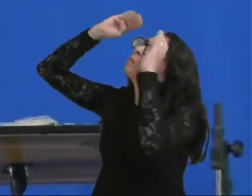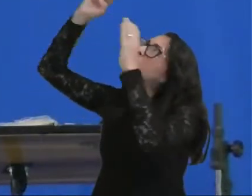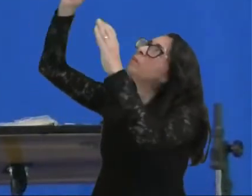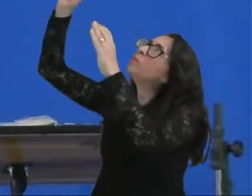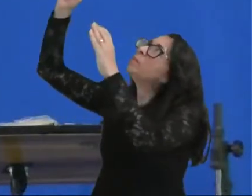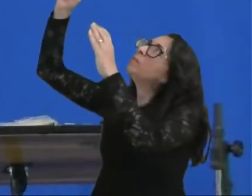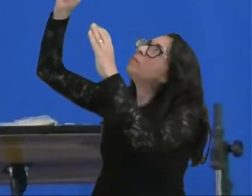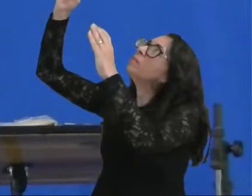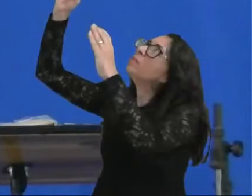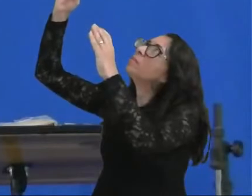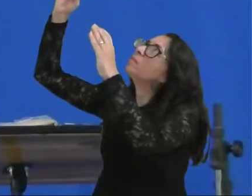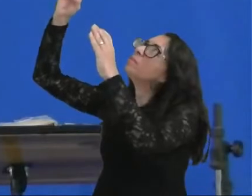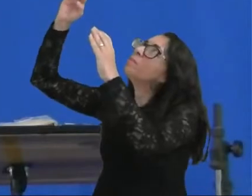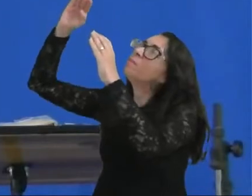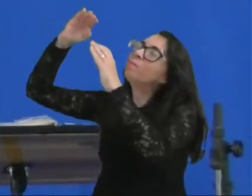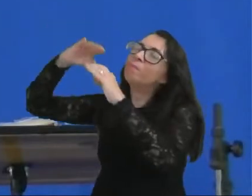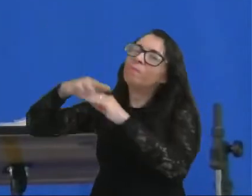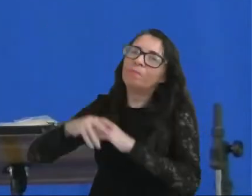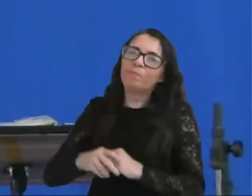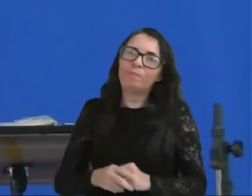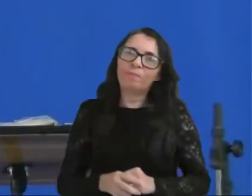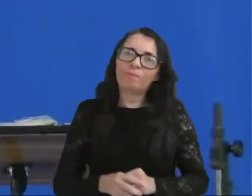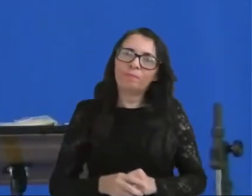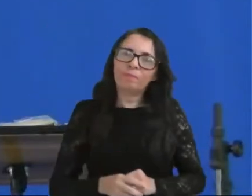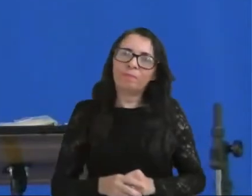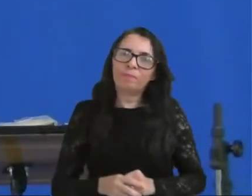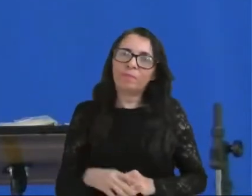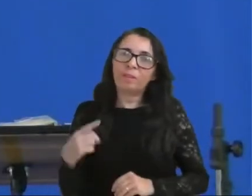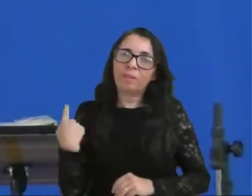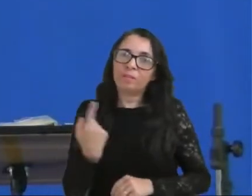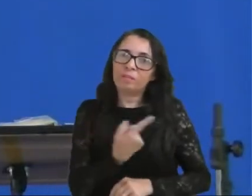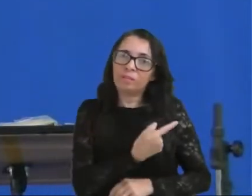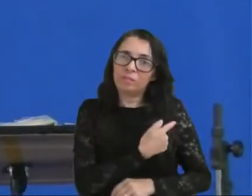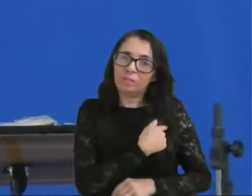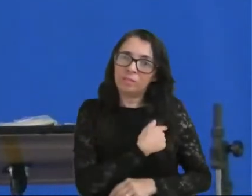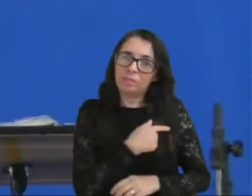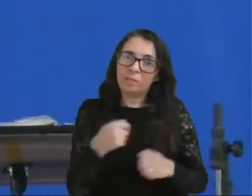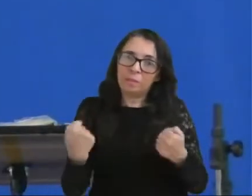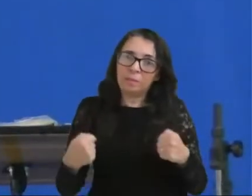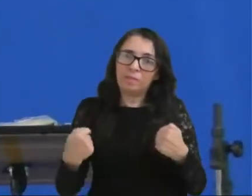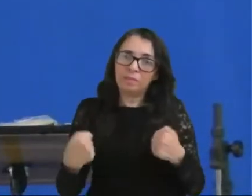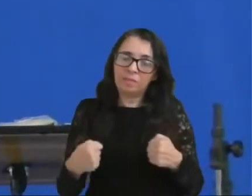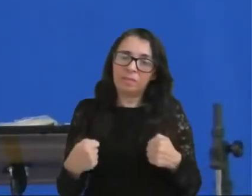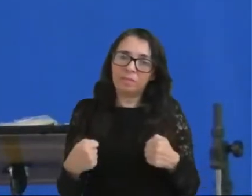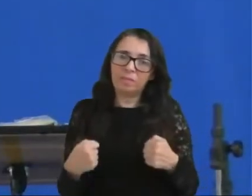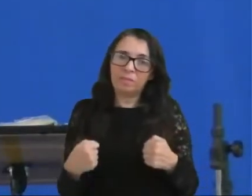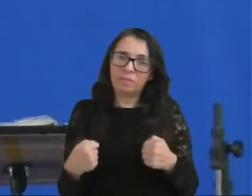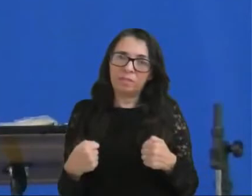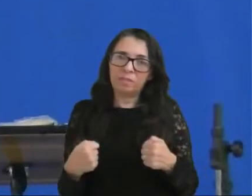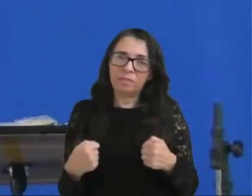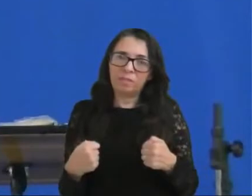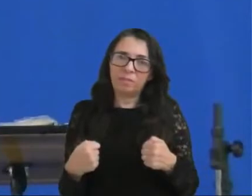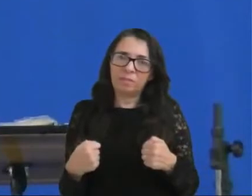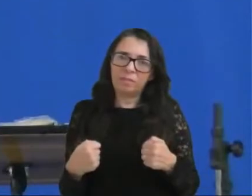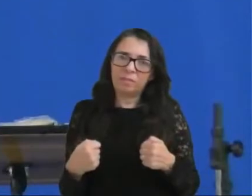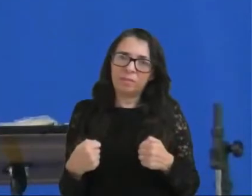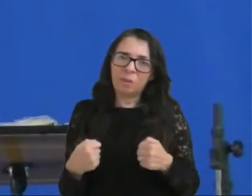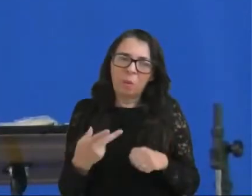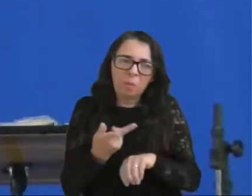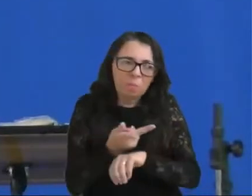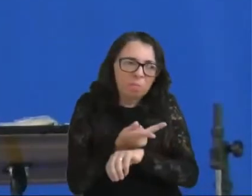primeiro amor. Olha o que fez com que você se esfriasse. Procura com